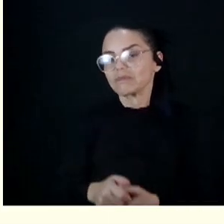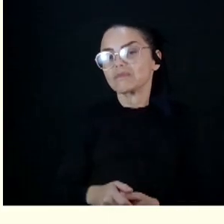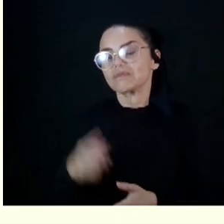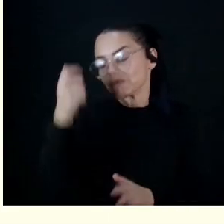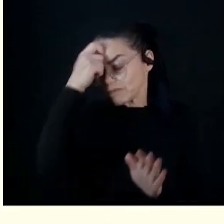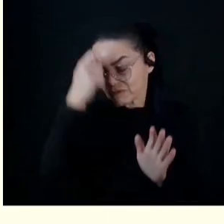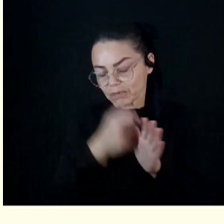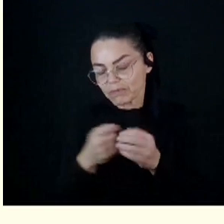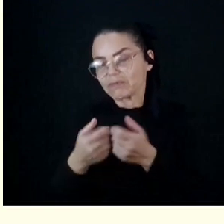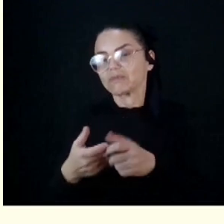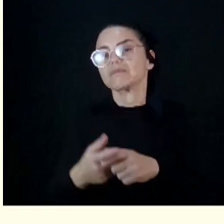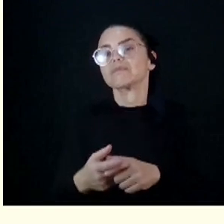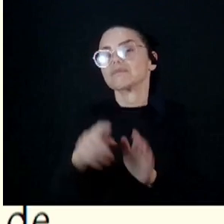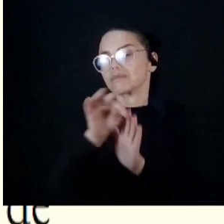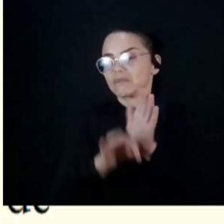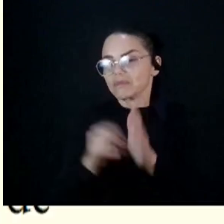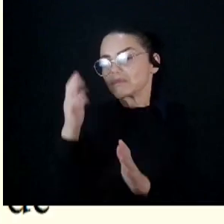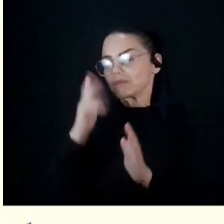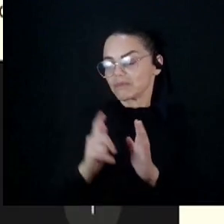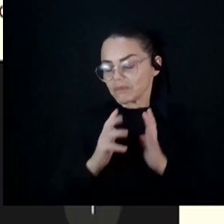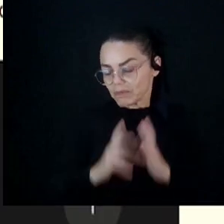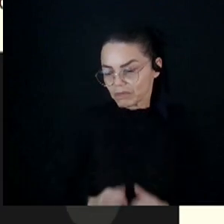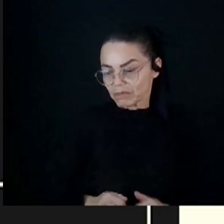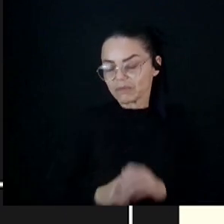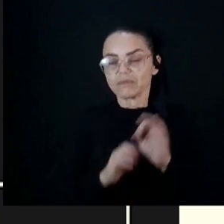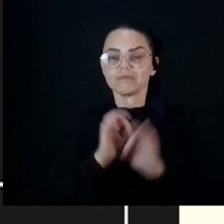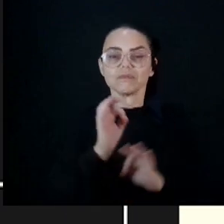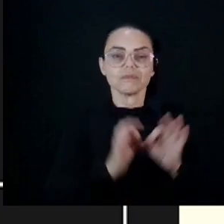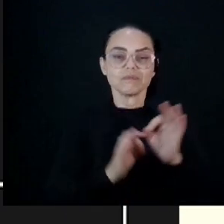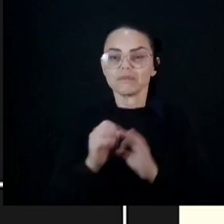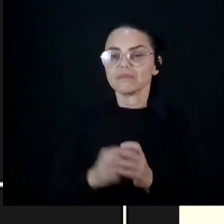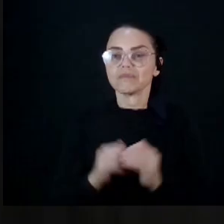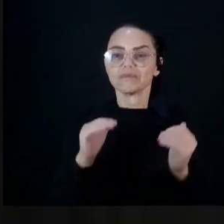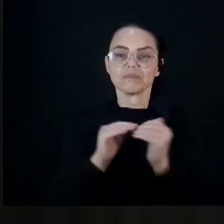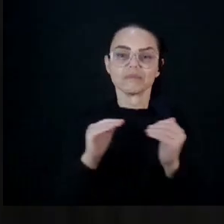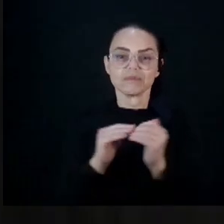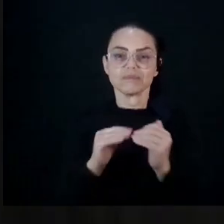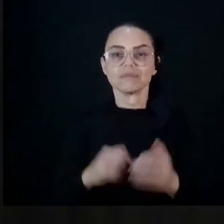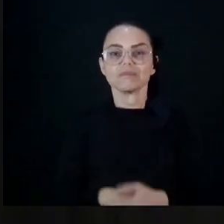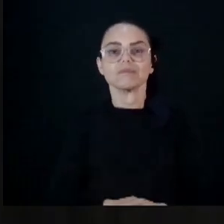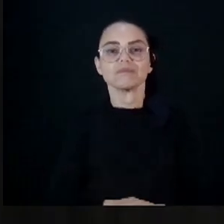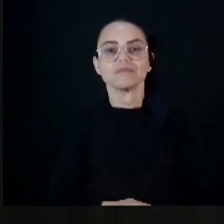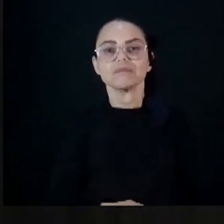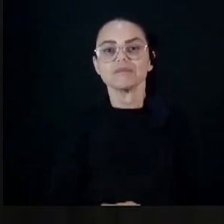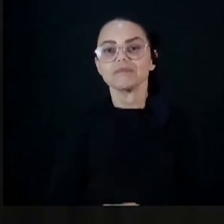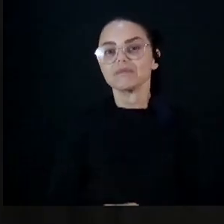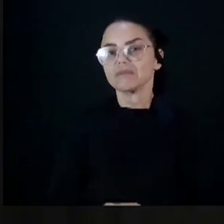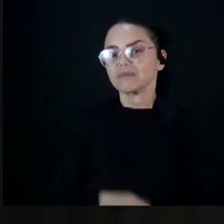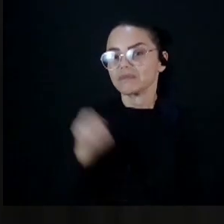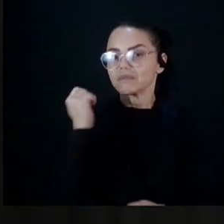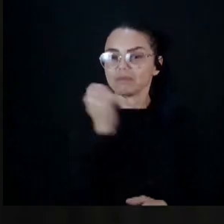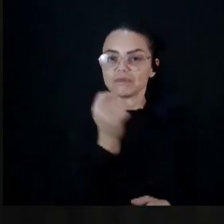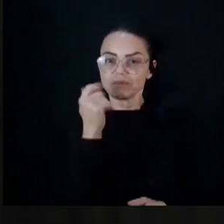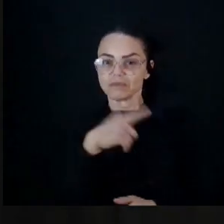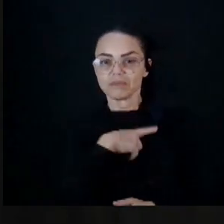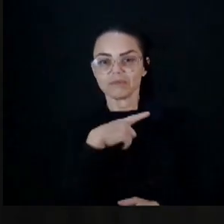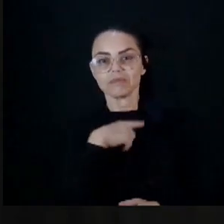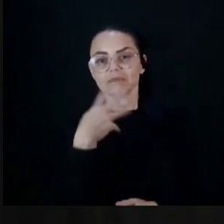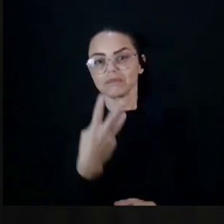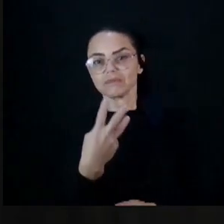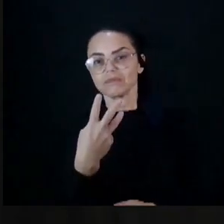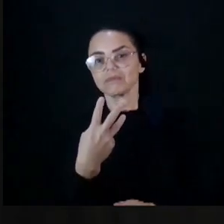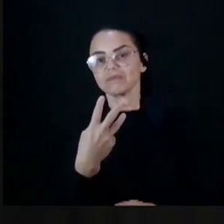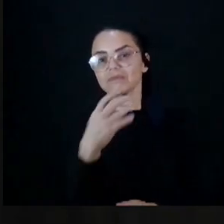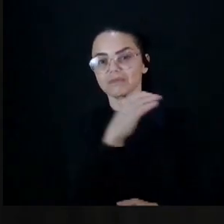texto limpo, organizado e com a formatação adequada para cada contexto. É quase como ter um C3PO